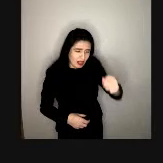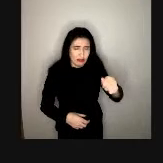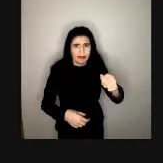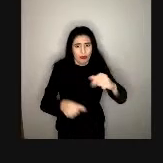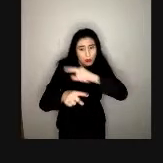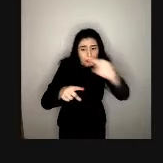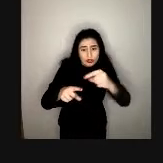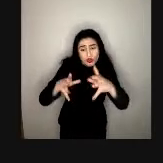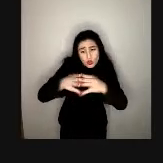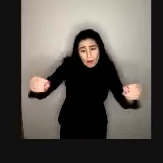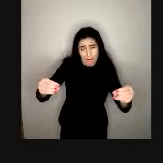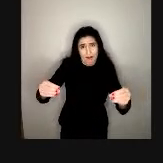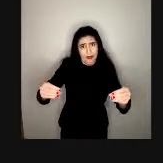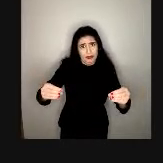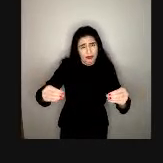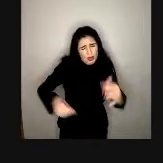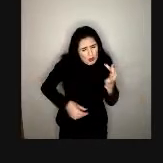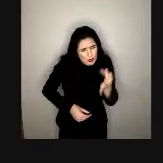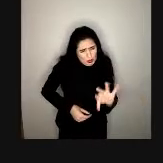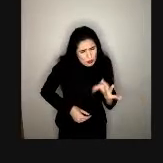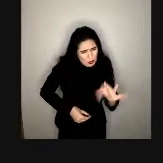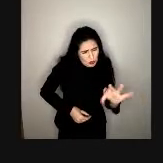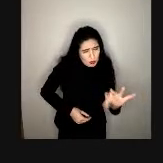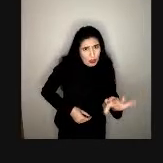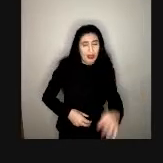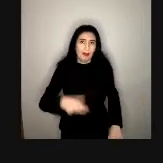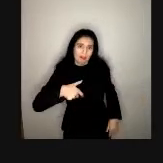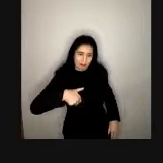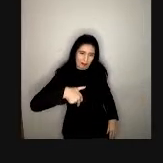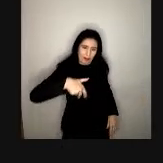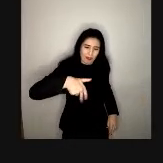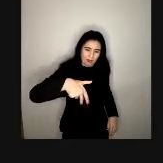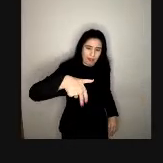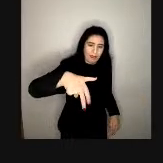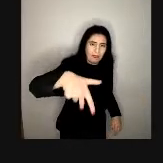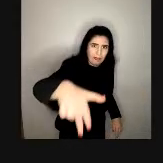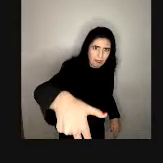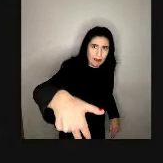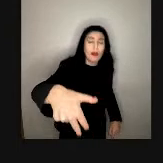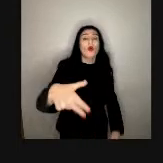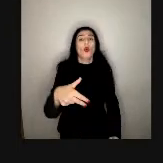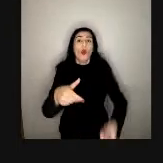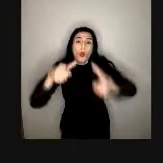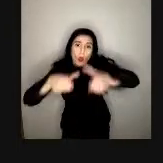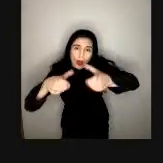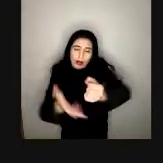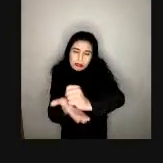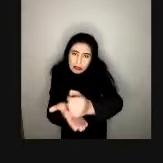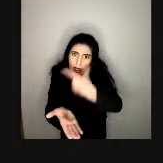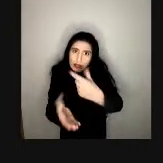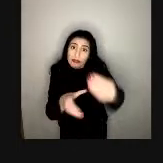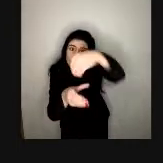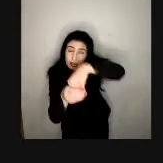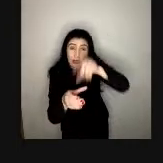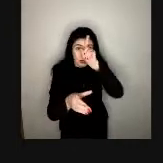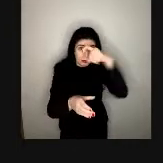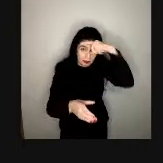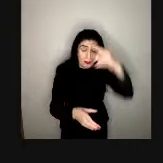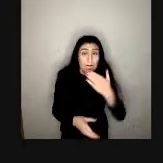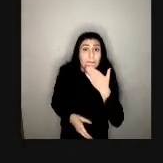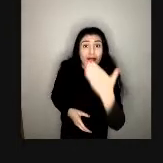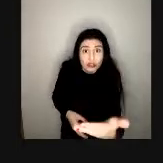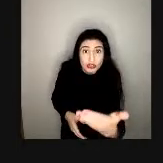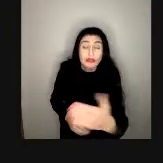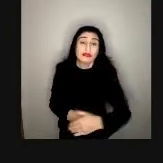da porta, andar 3 passos e chegar na farmácia do hospital e pediu o remédio. Chegou lá, o farmacêutico disse, não